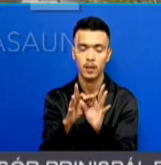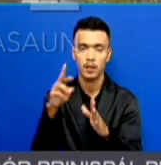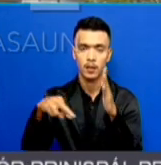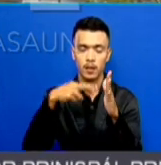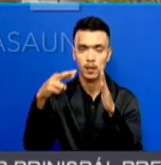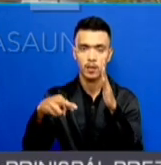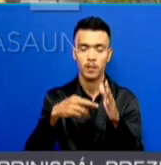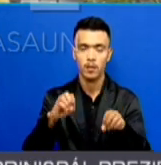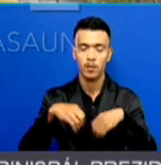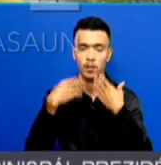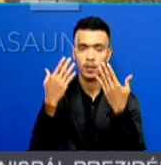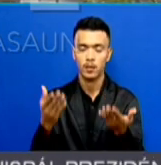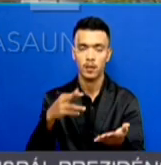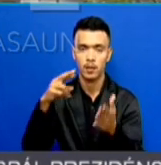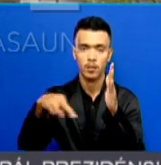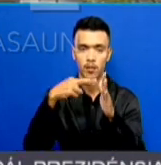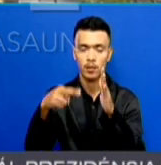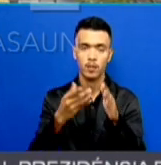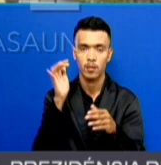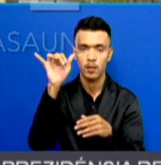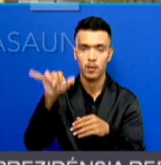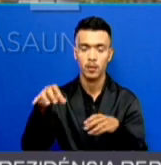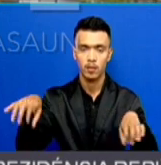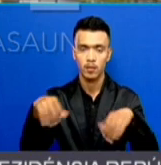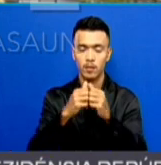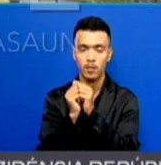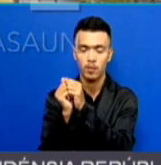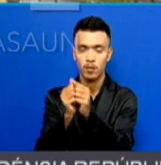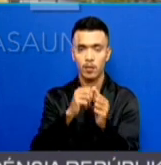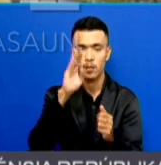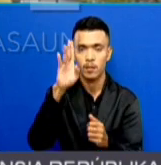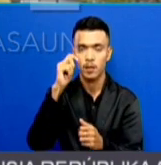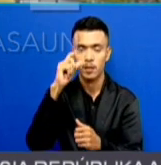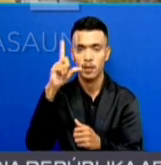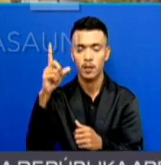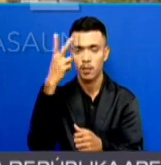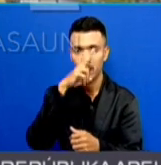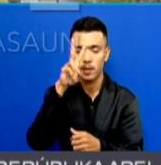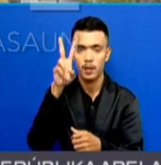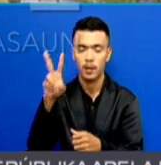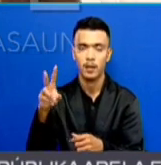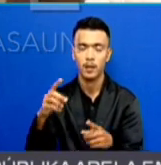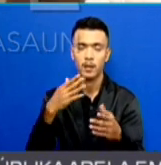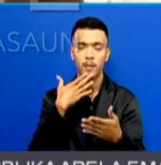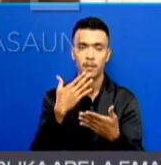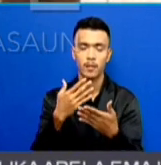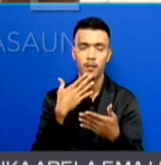regulamento ambalo, para un sato regula Sira, no, halo Servicio Amuto con BTLP para, o de control, halo menor el día que le va